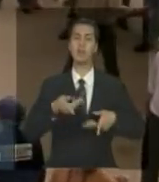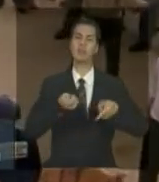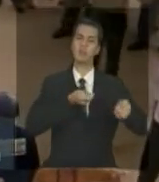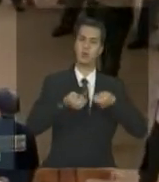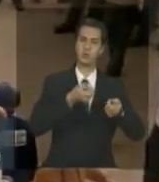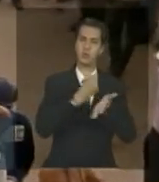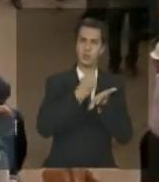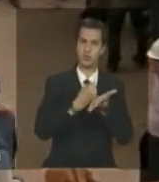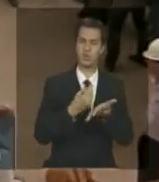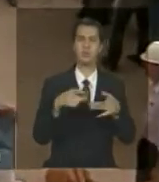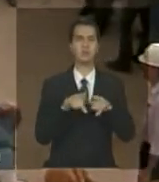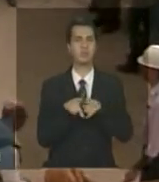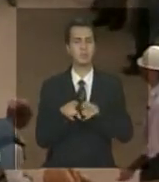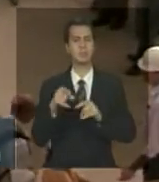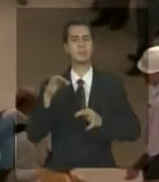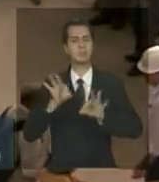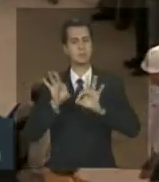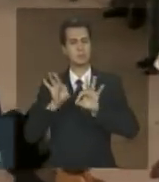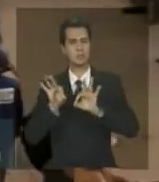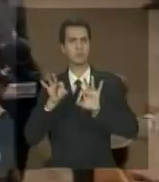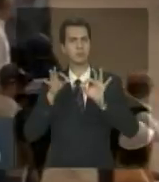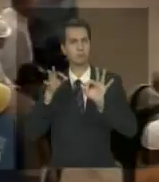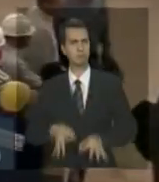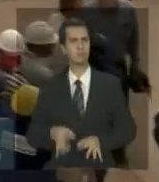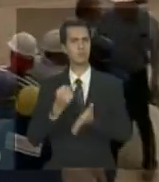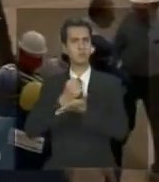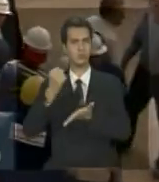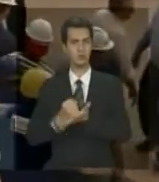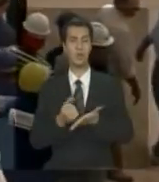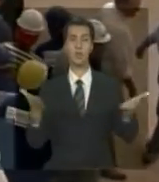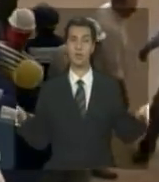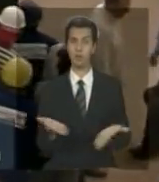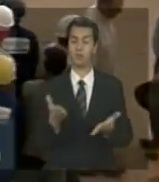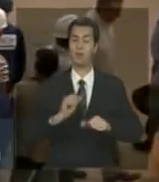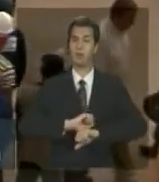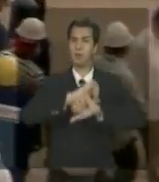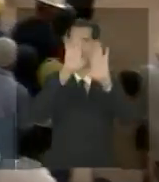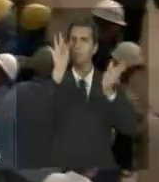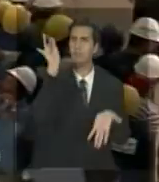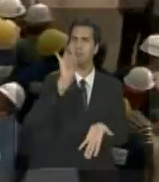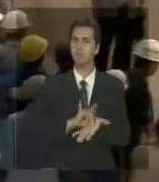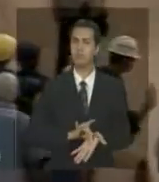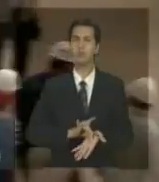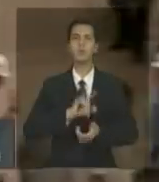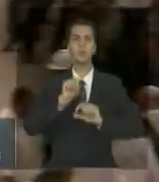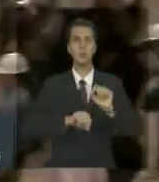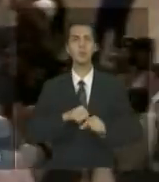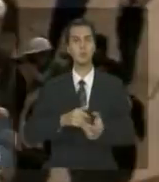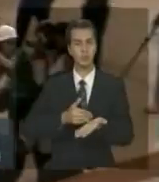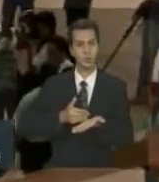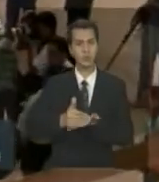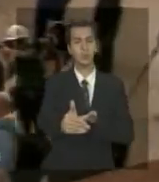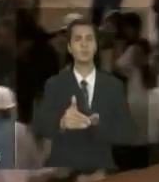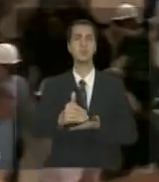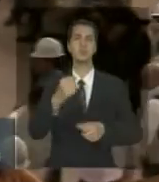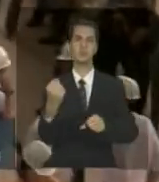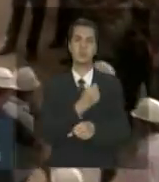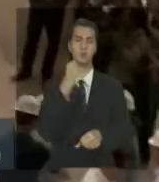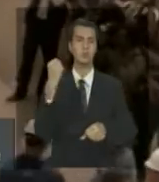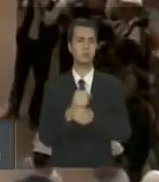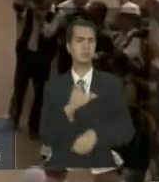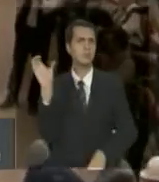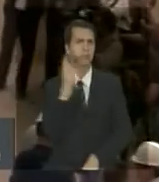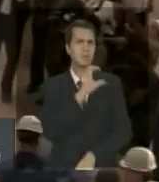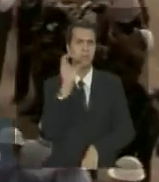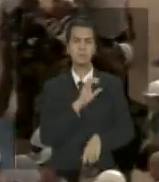contratos e agora há uma clara perspectiva de se fazer com que essa obra entre em regime de cruzeiro, segundo ela, e não